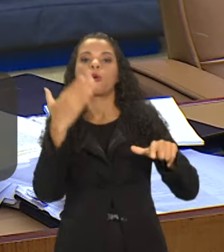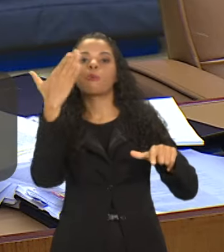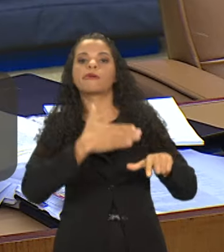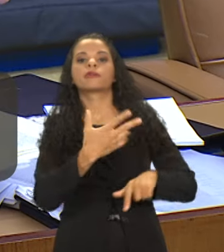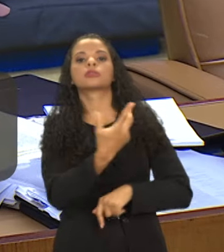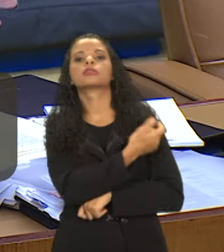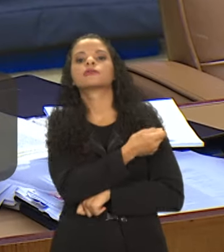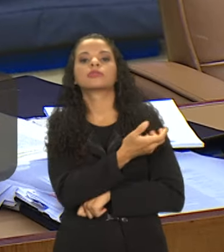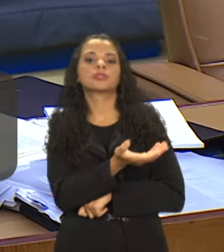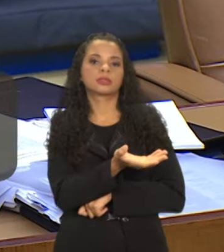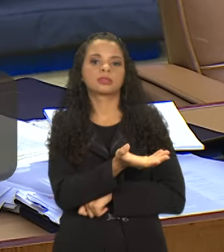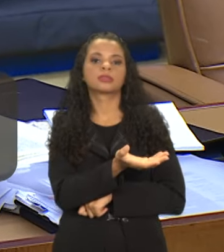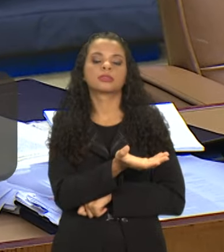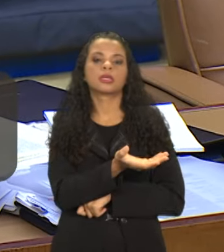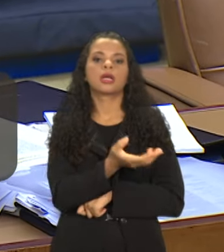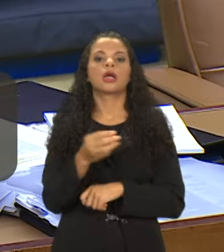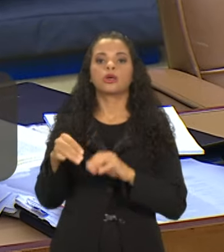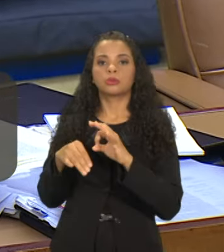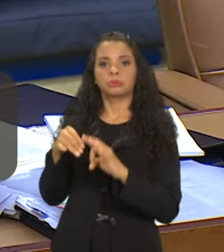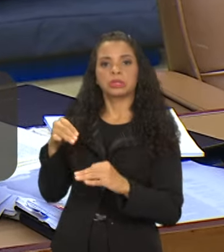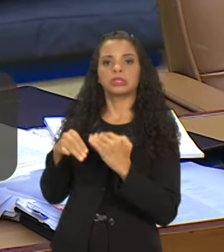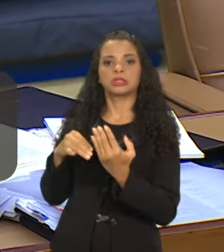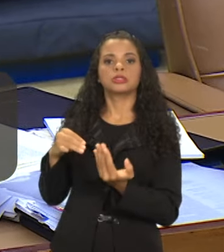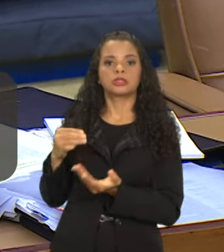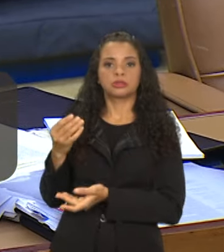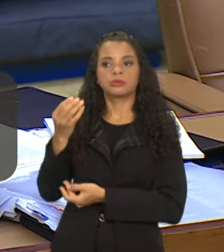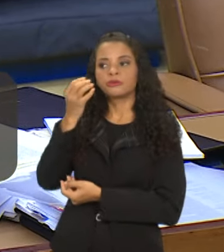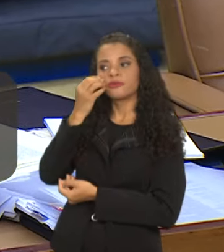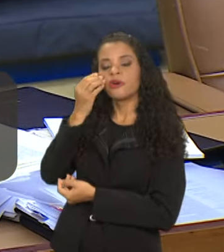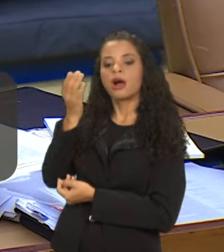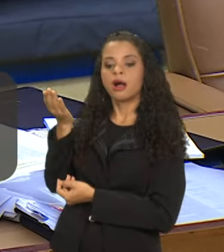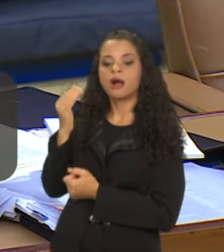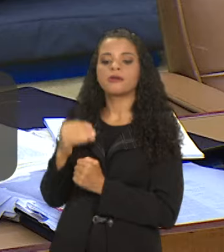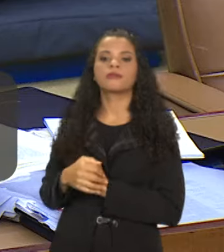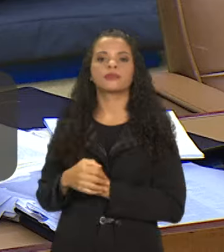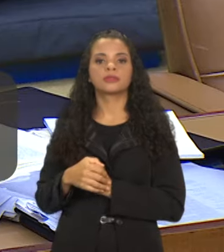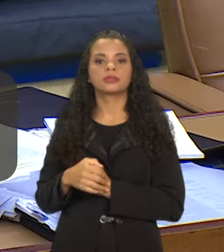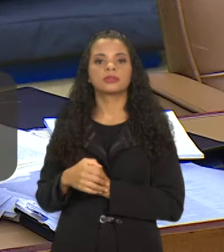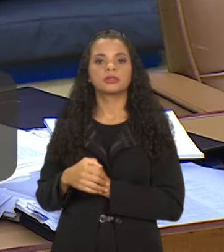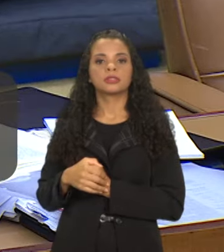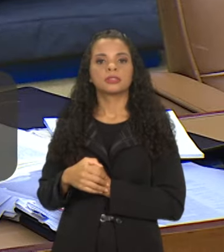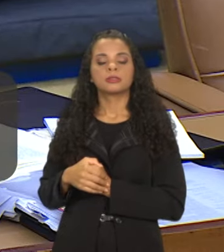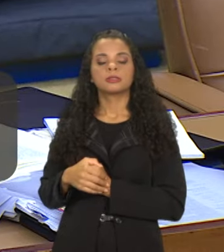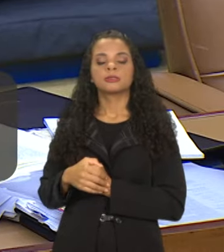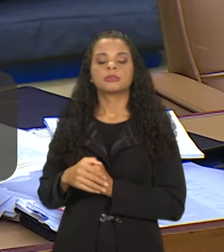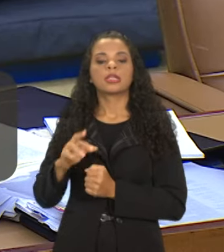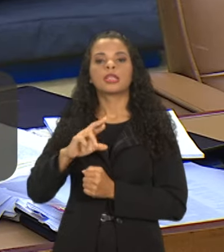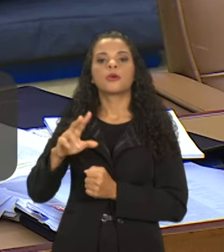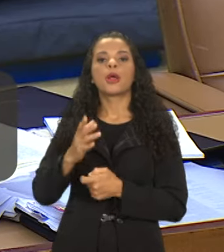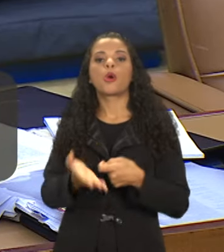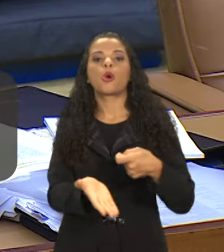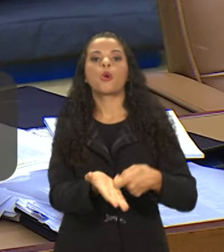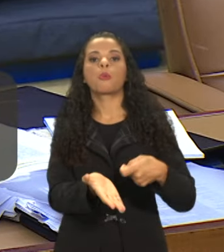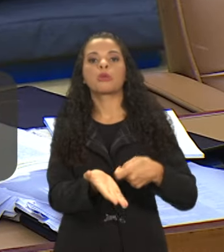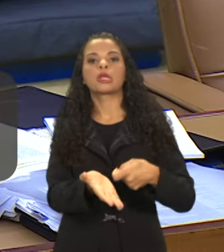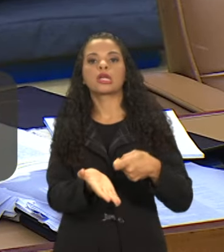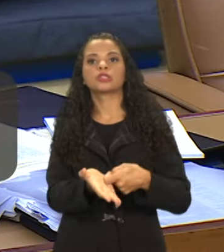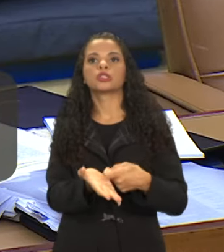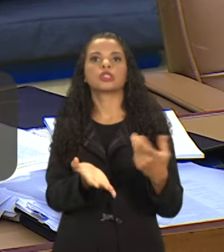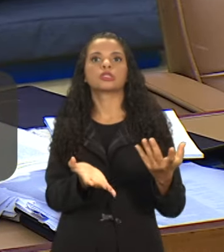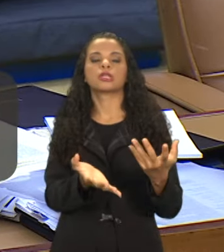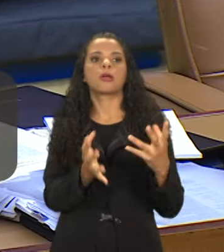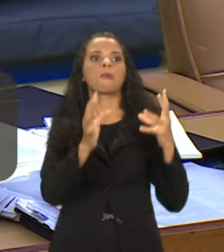Flávio colocou bem, e Vossa Excelência também, não se fala aqui da obrigatoriedade no sentido de se pegar a